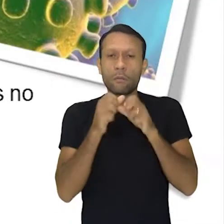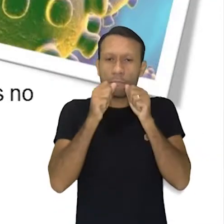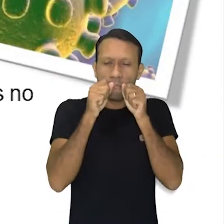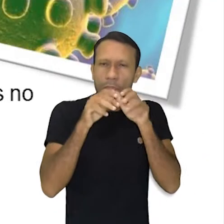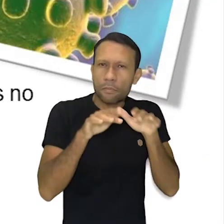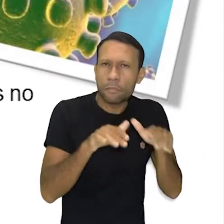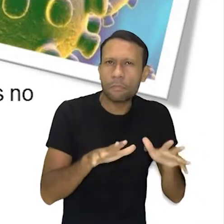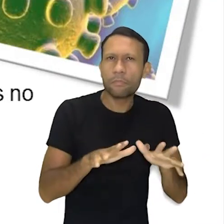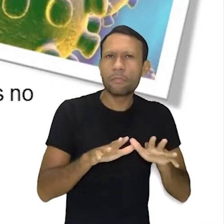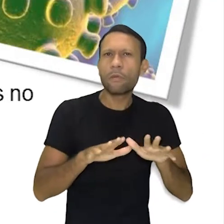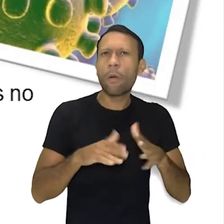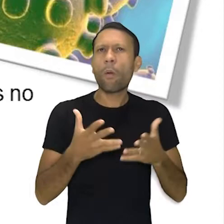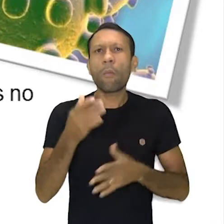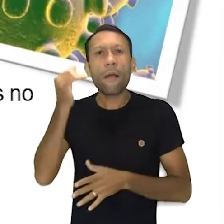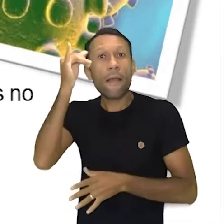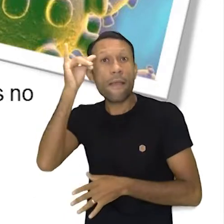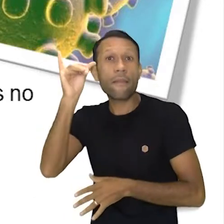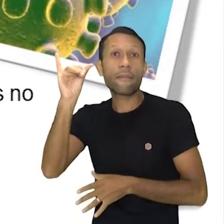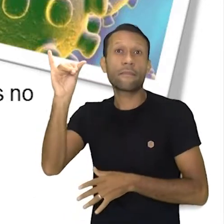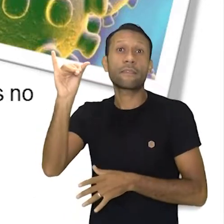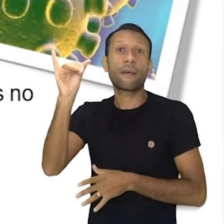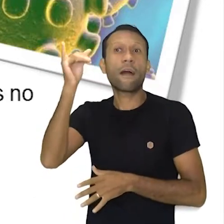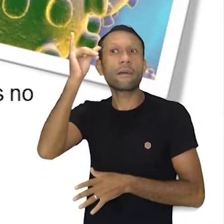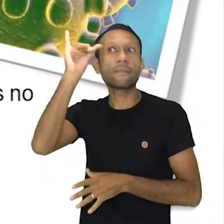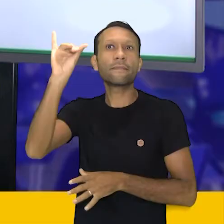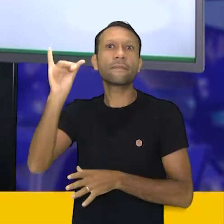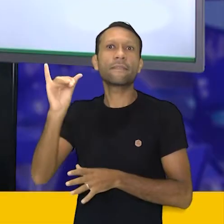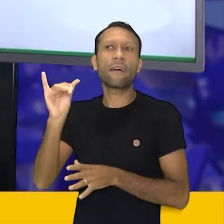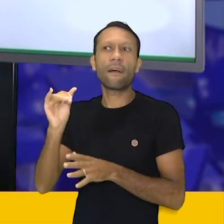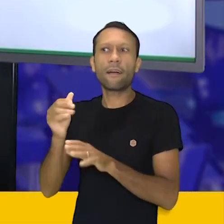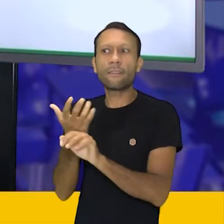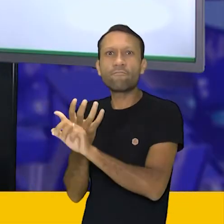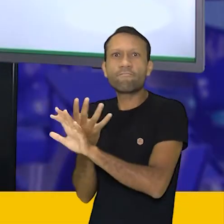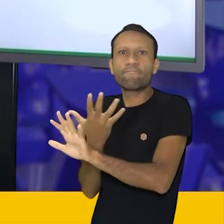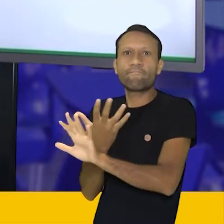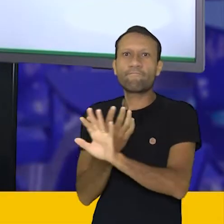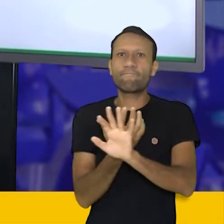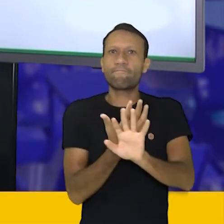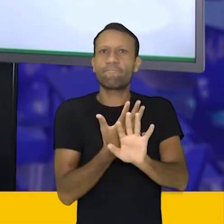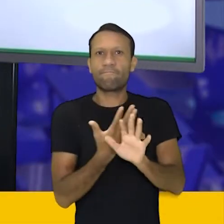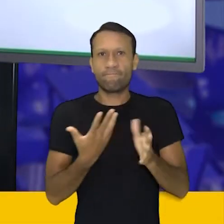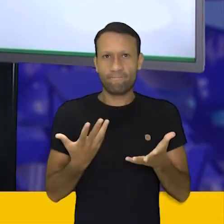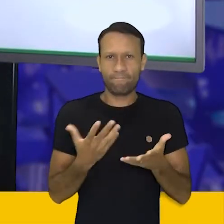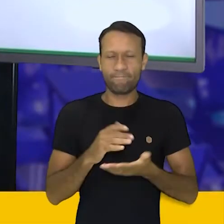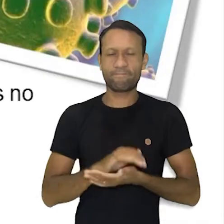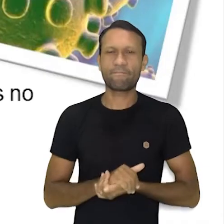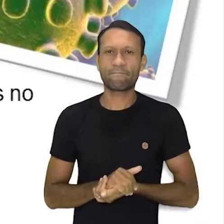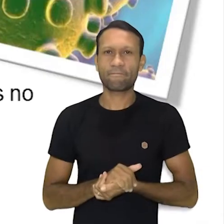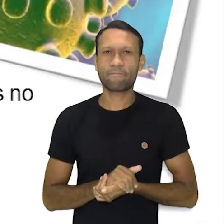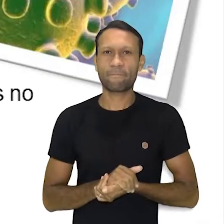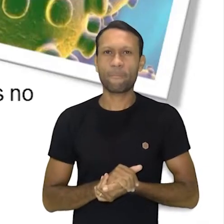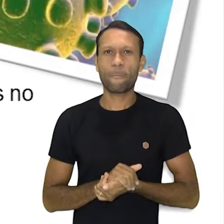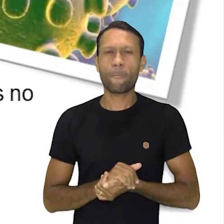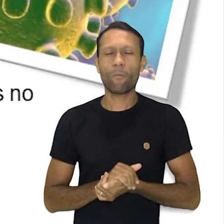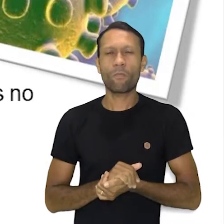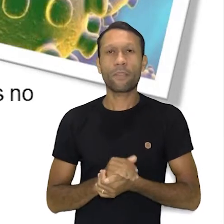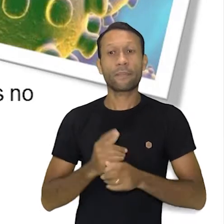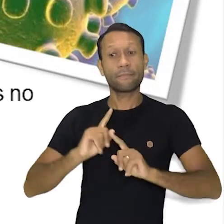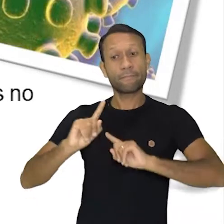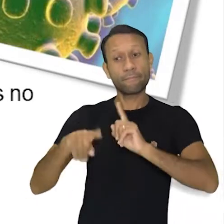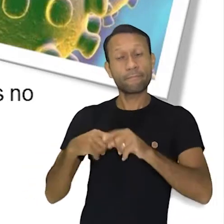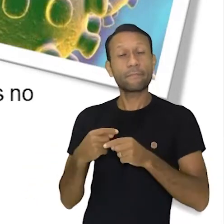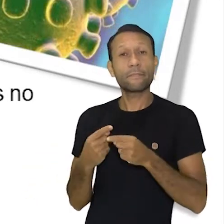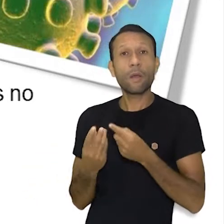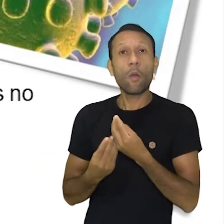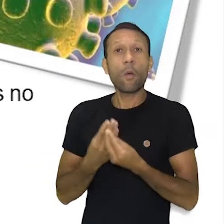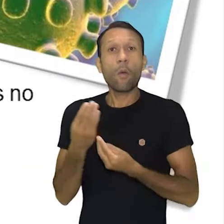transmissão? Então, quais são as formas de contágio desse vírus? Depois, o